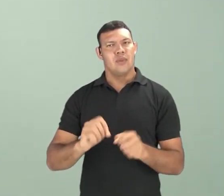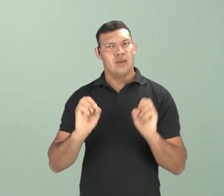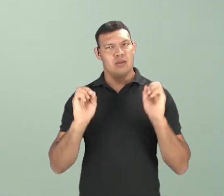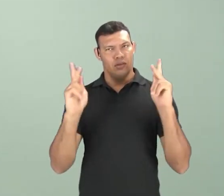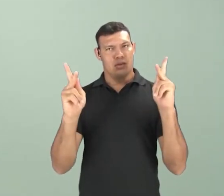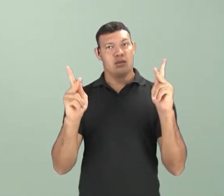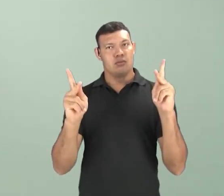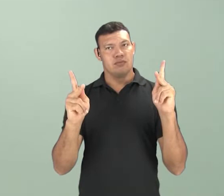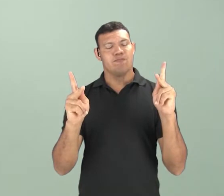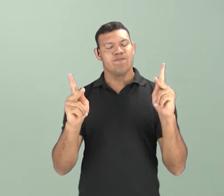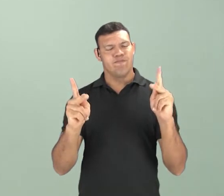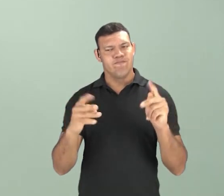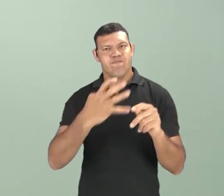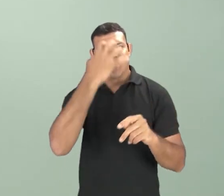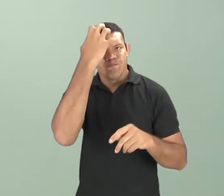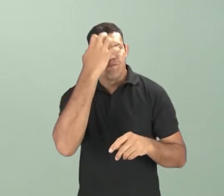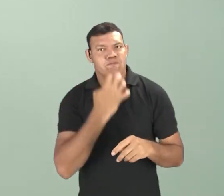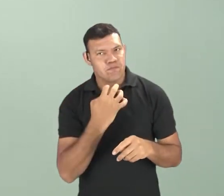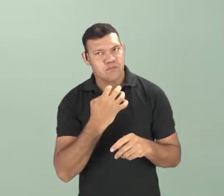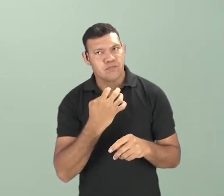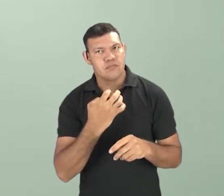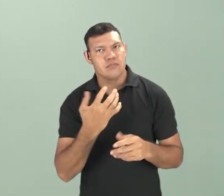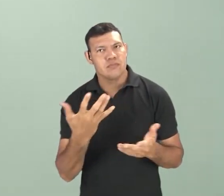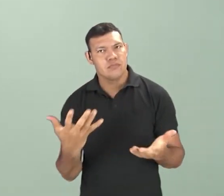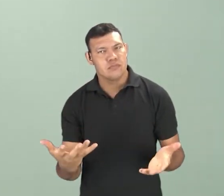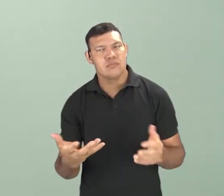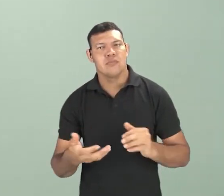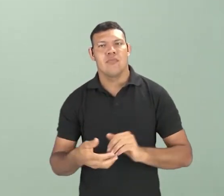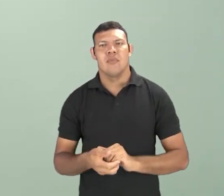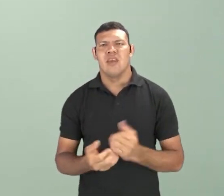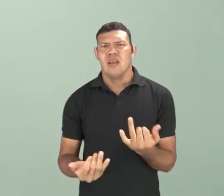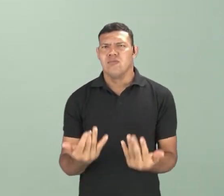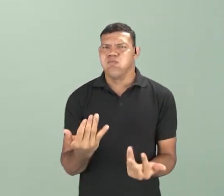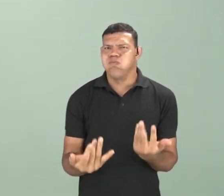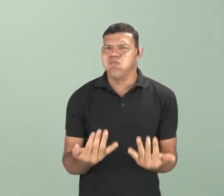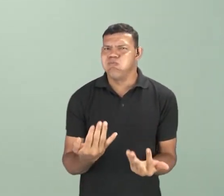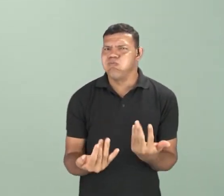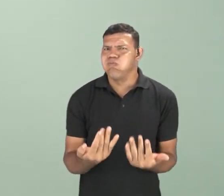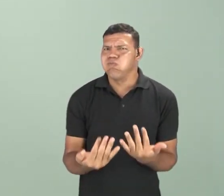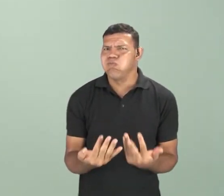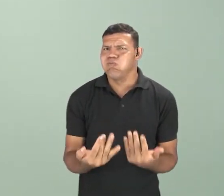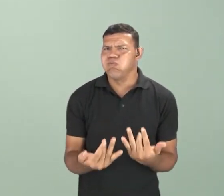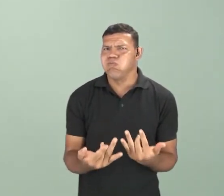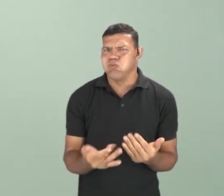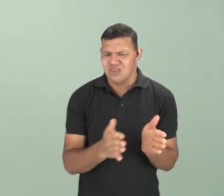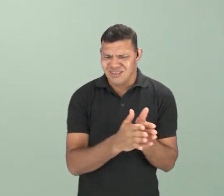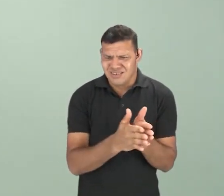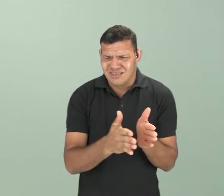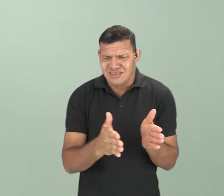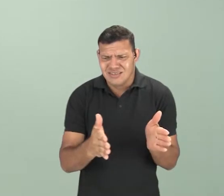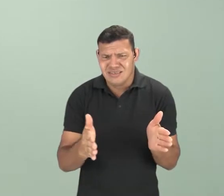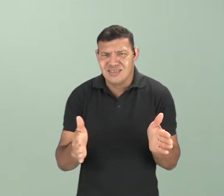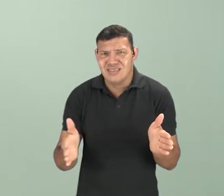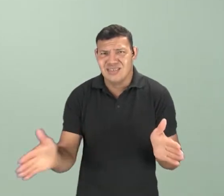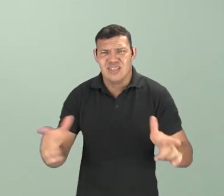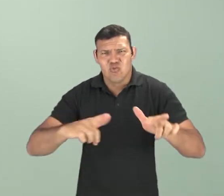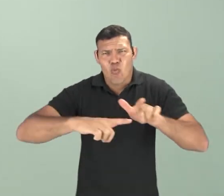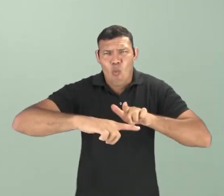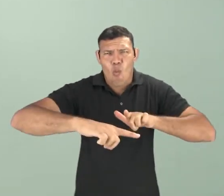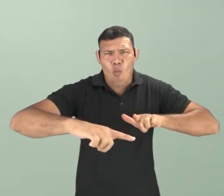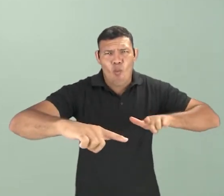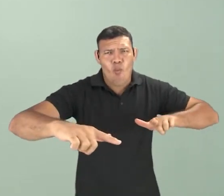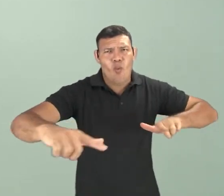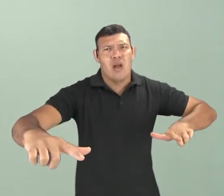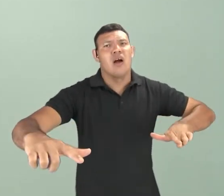ok? Então a coisa é séria, não? Queimadas, né, principalmente nesse período que nós estamos, ela